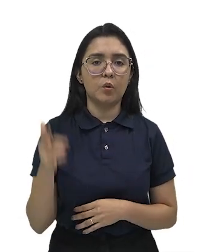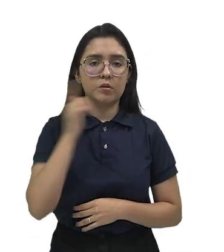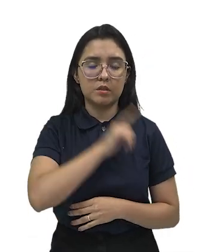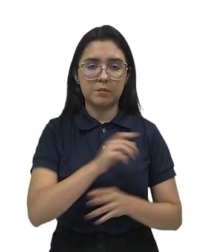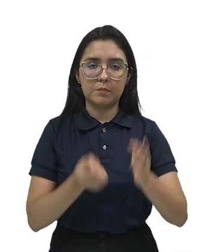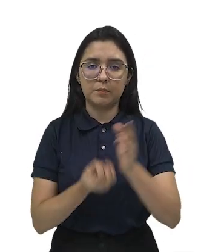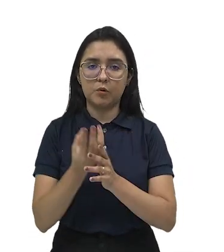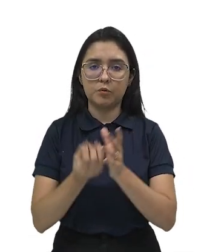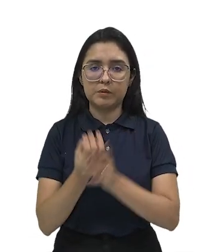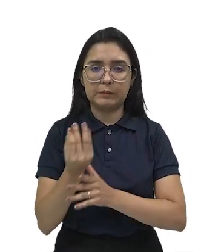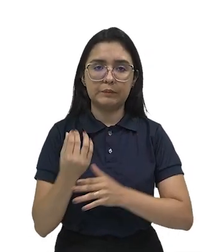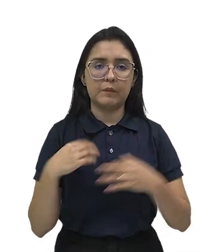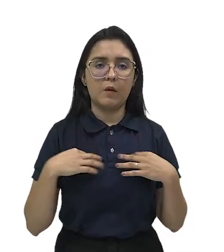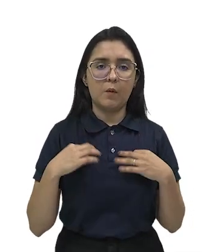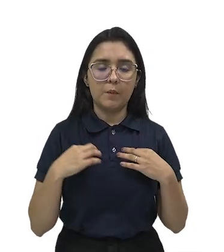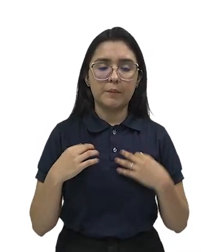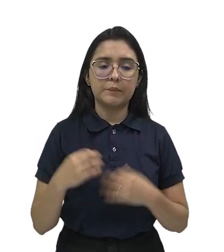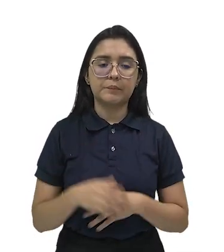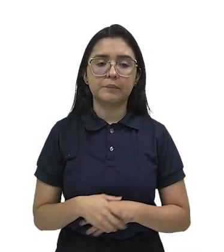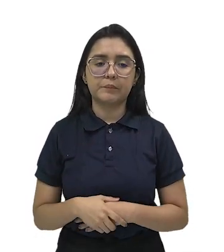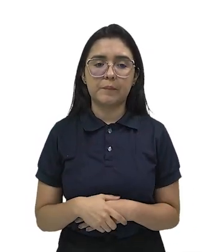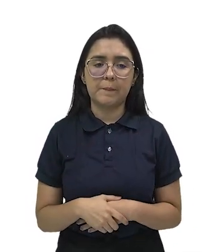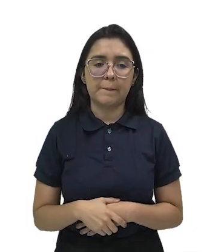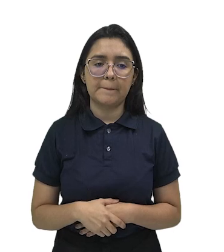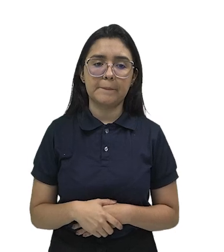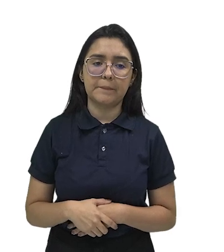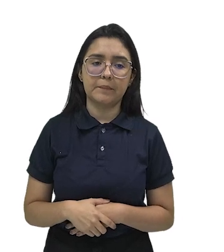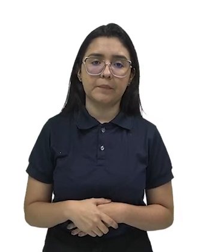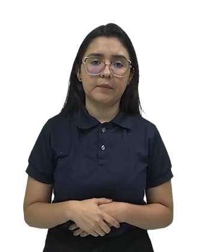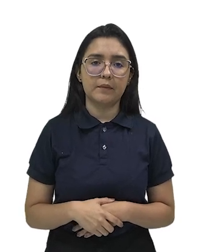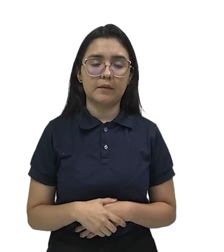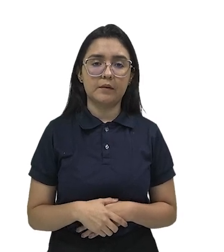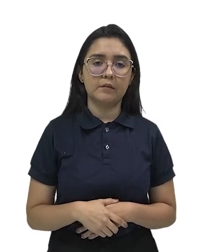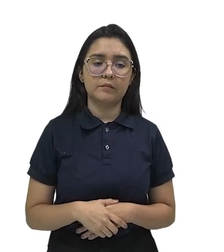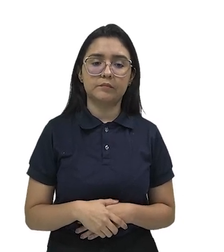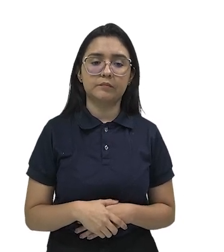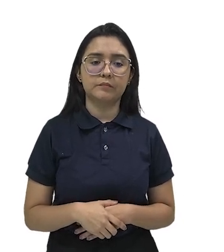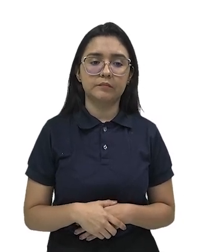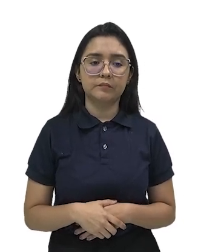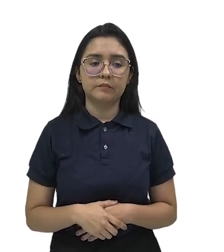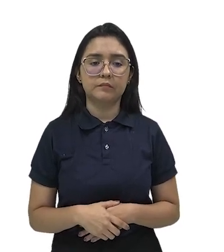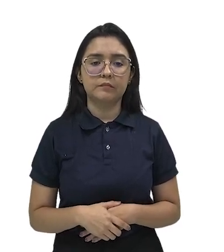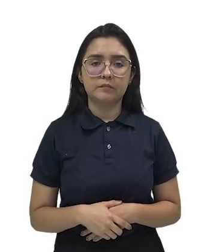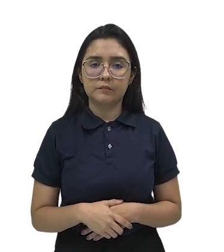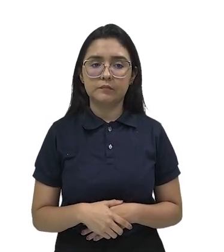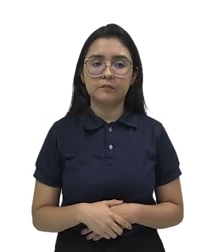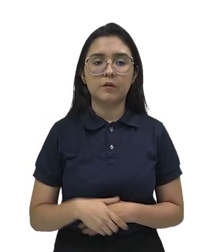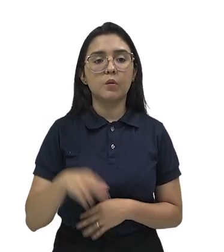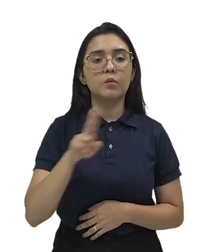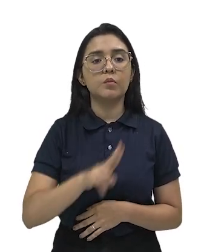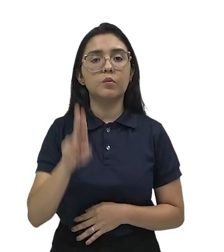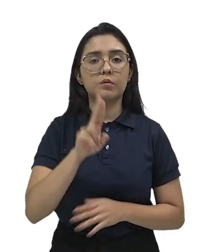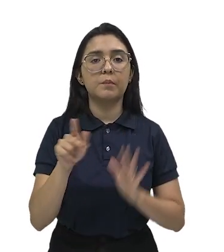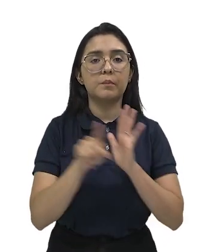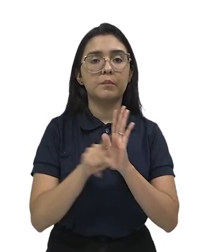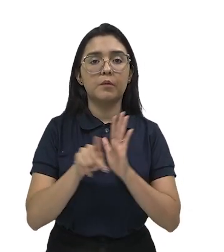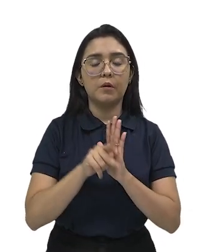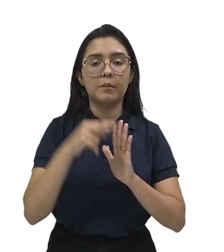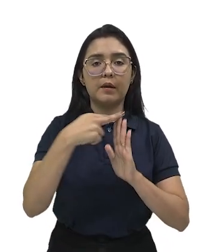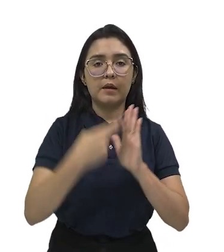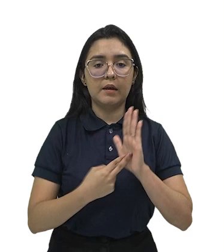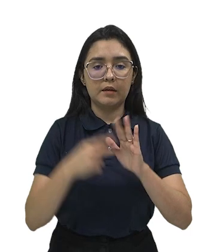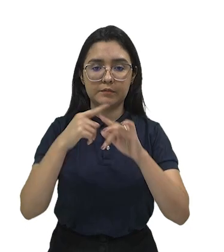negócio? Vamos, então tá aqui, né? Vamos fazer a conta. Fazendo a conta, né, utilizando o princípio